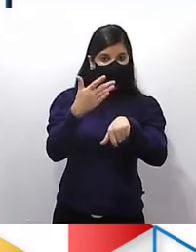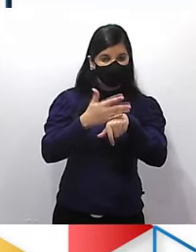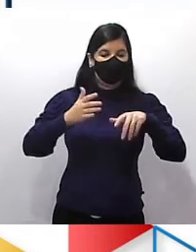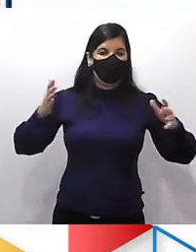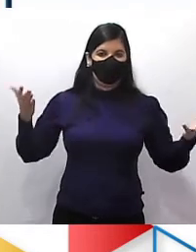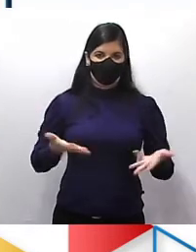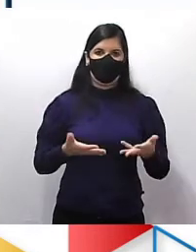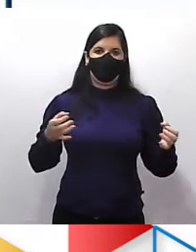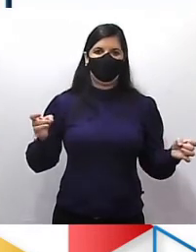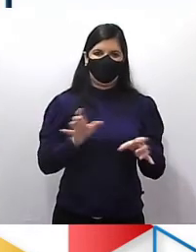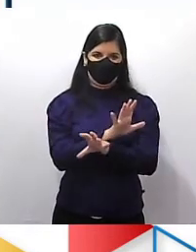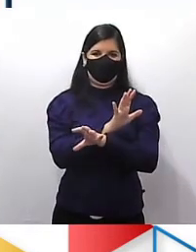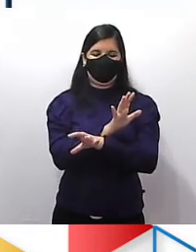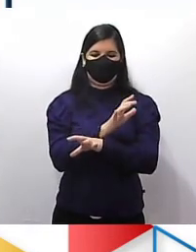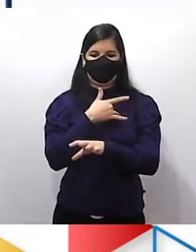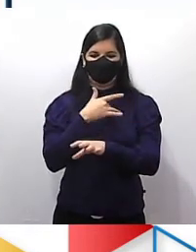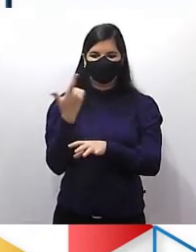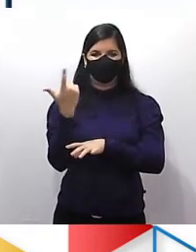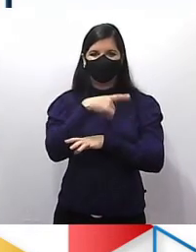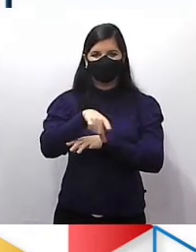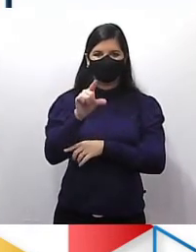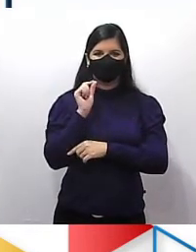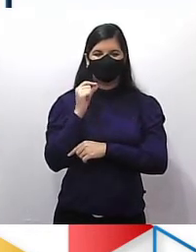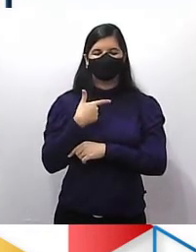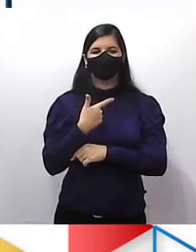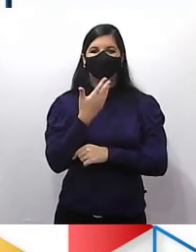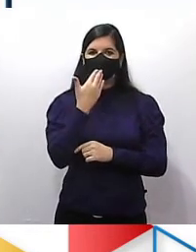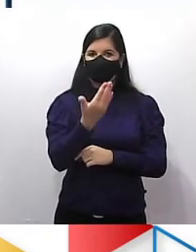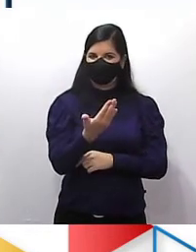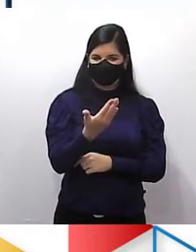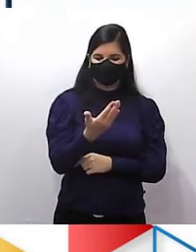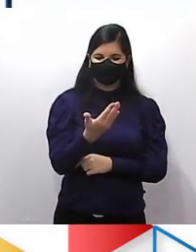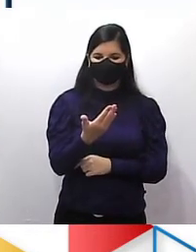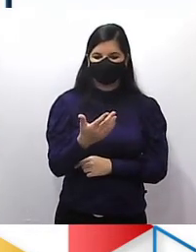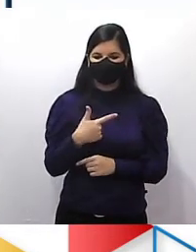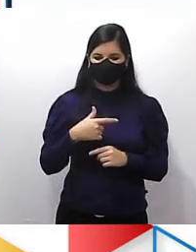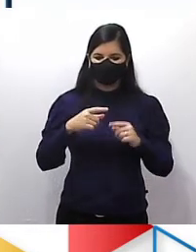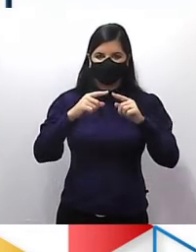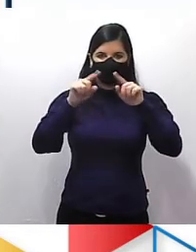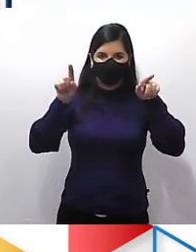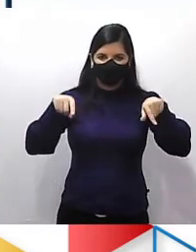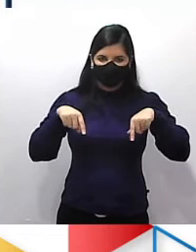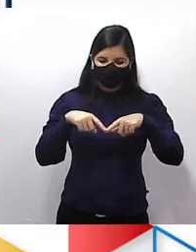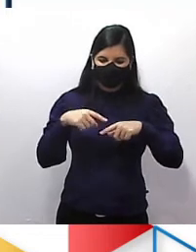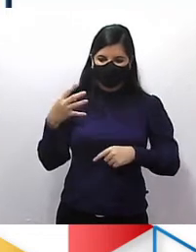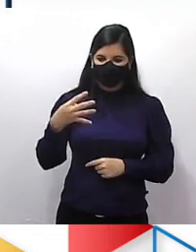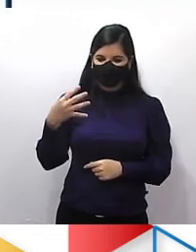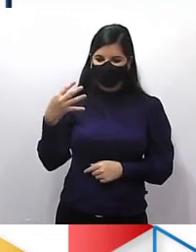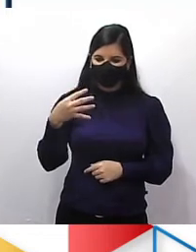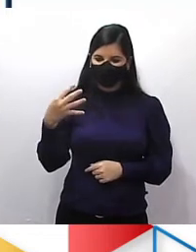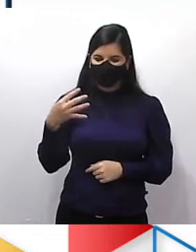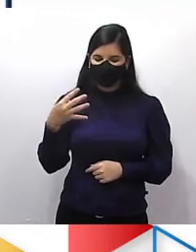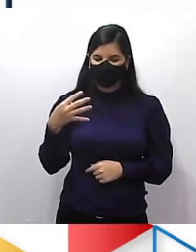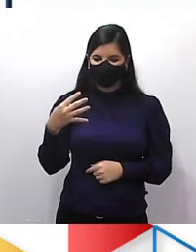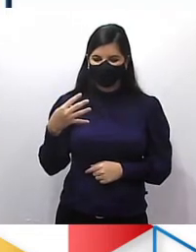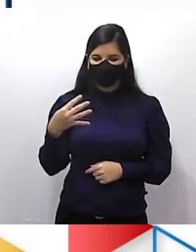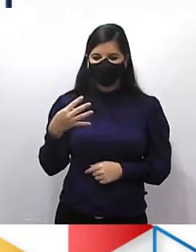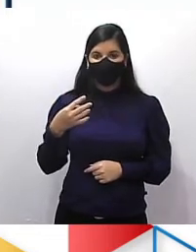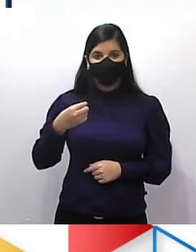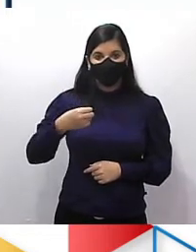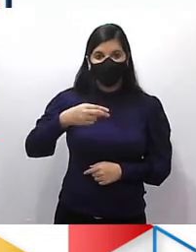já pronto para você escolher o que você deve fazer. No quadradinho 4, já que é uma coisa que você